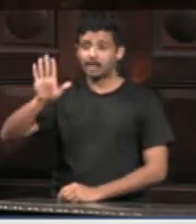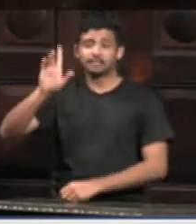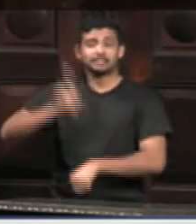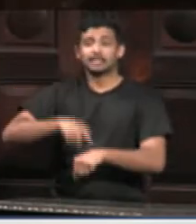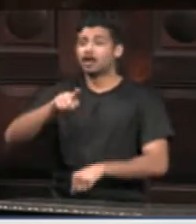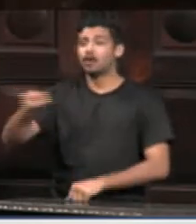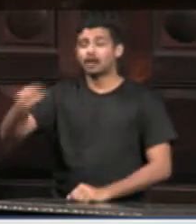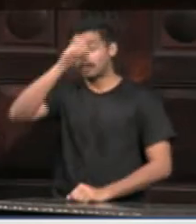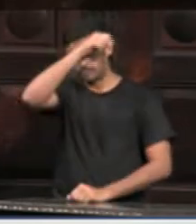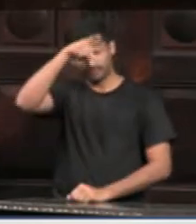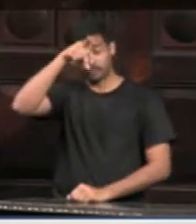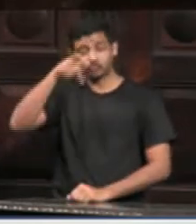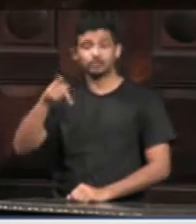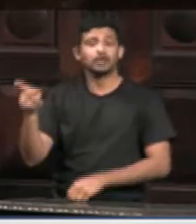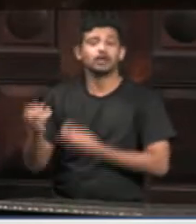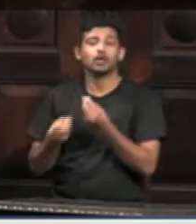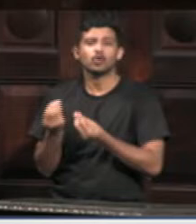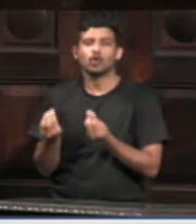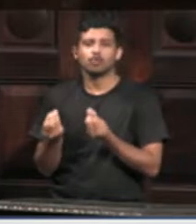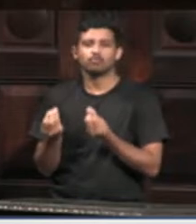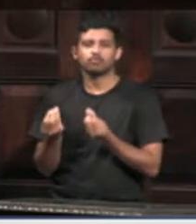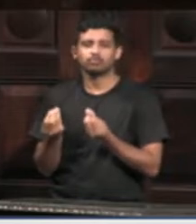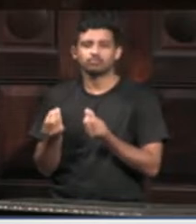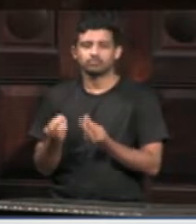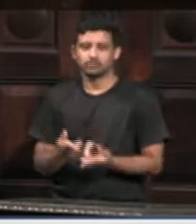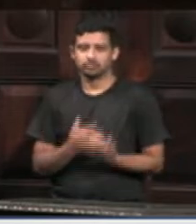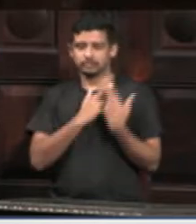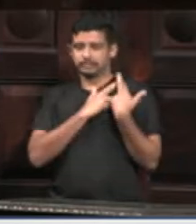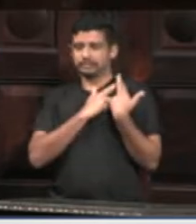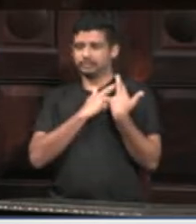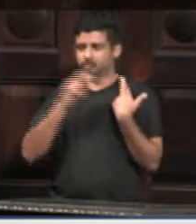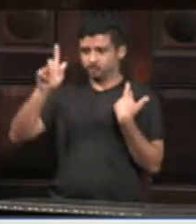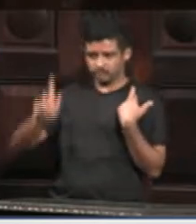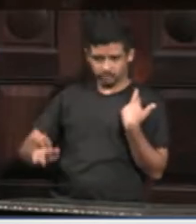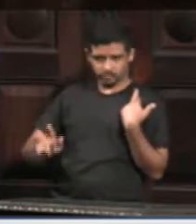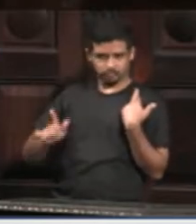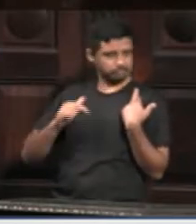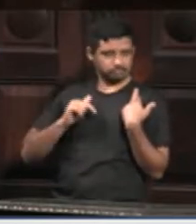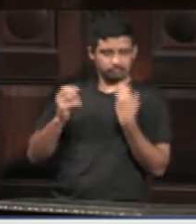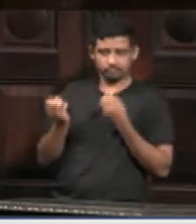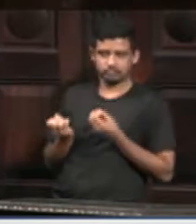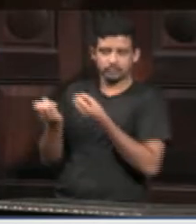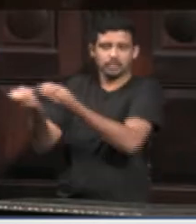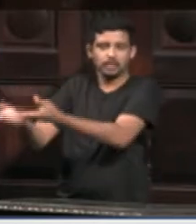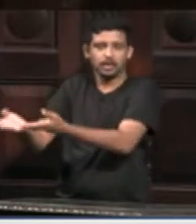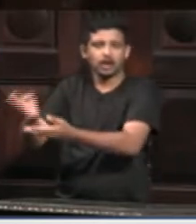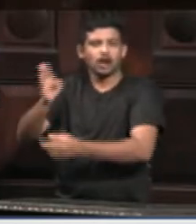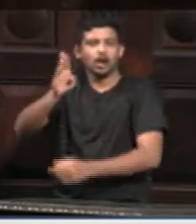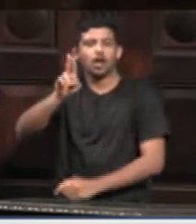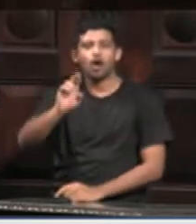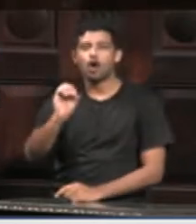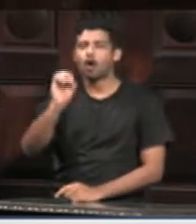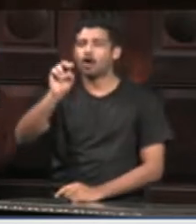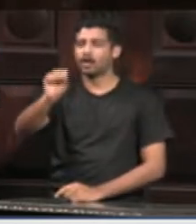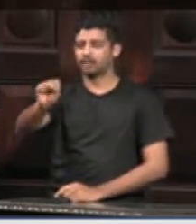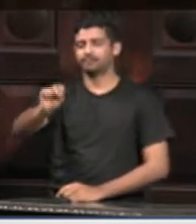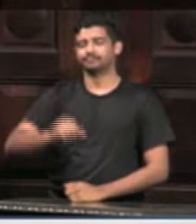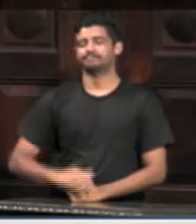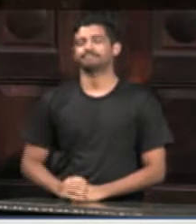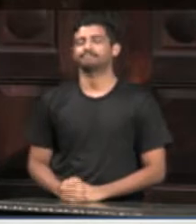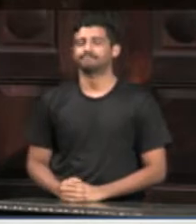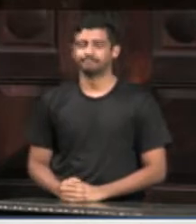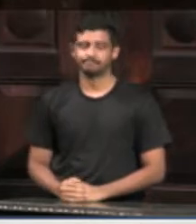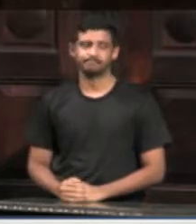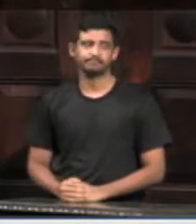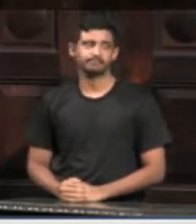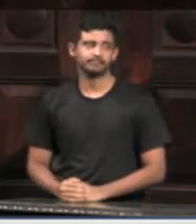imediatamente à época, entregou toda a gestão a OSs conhecidas.